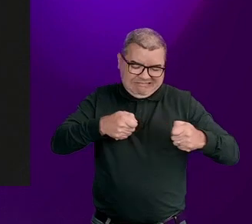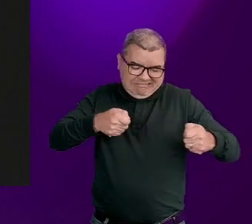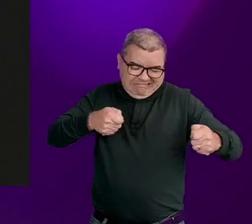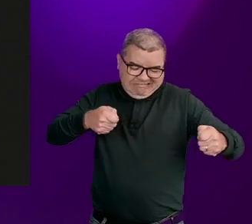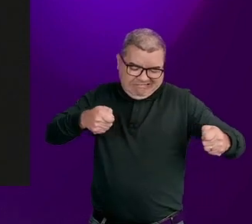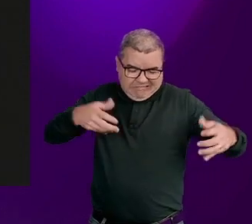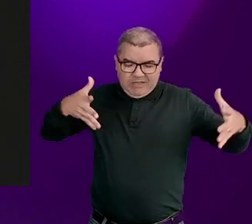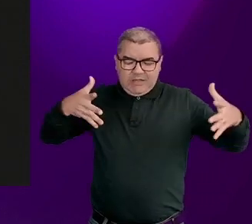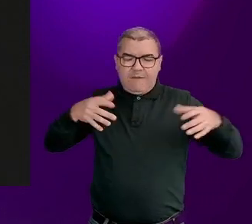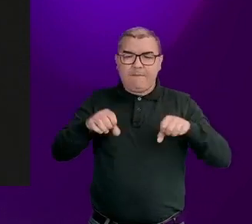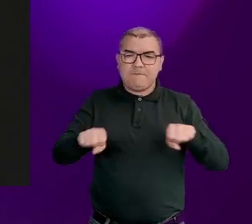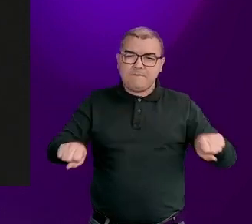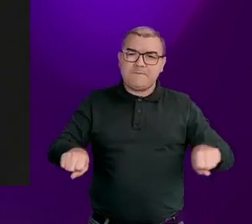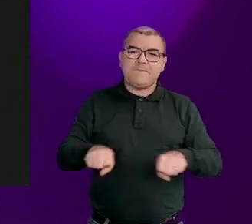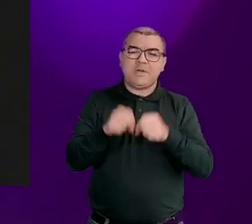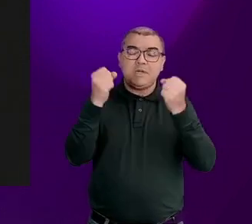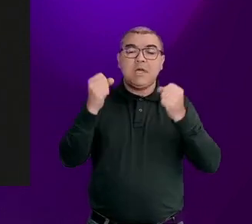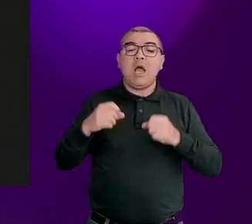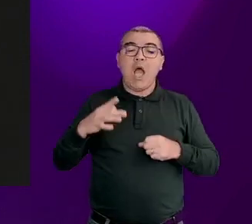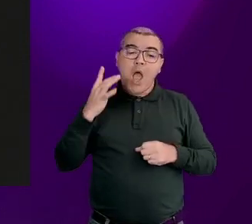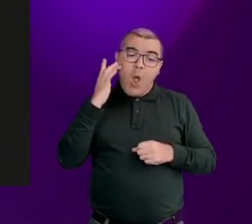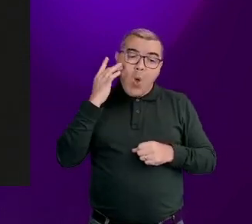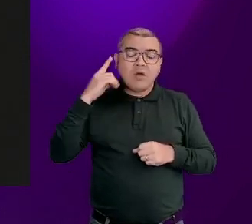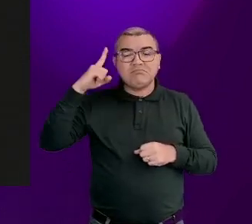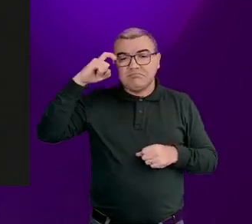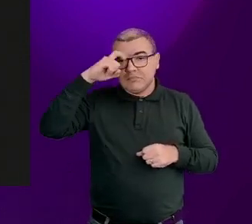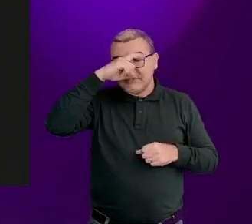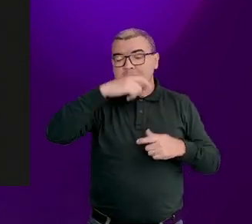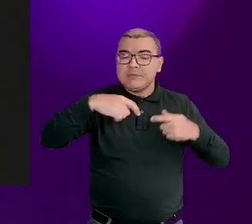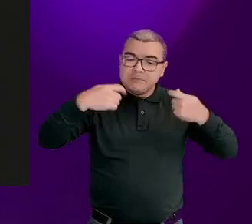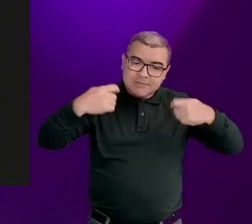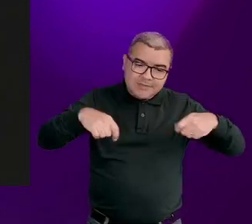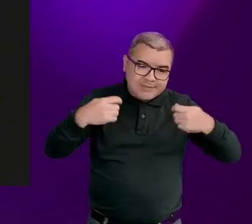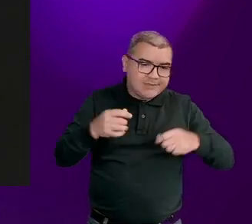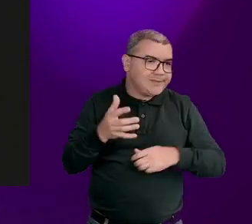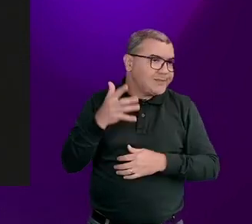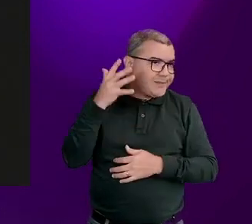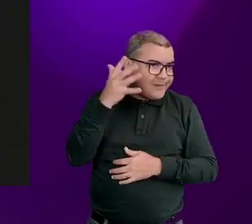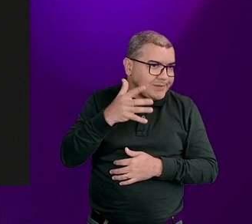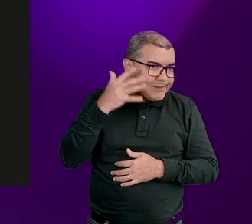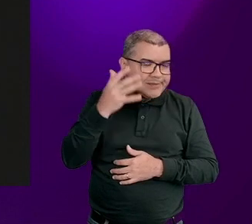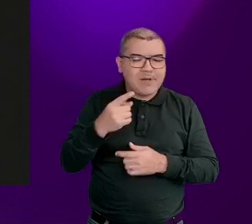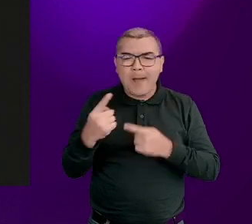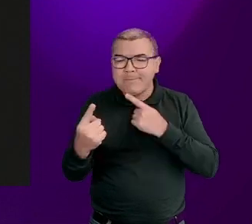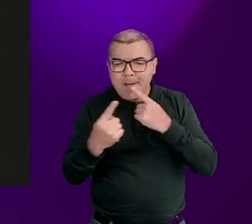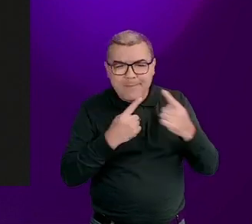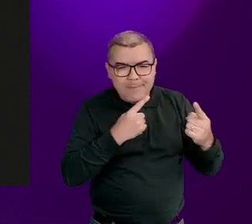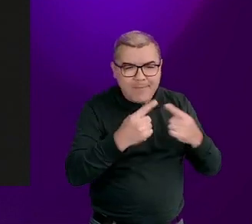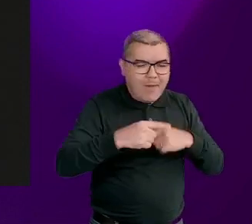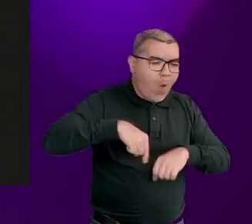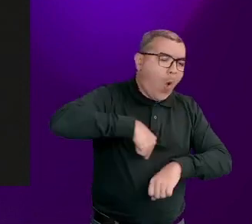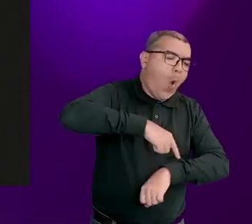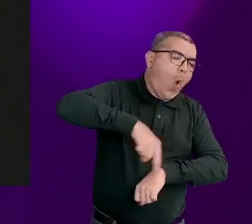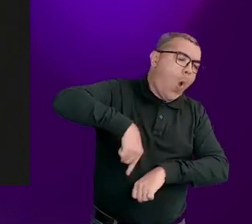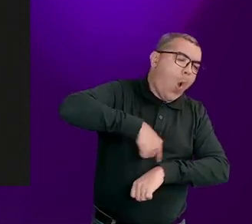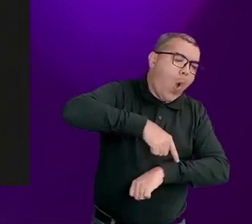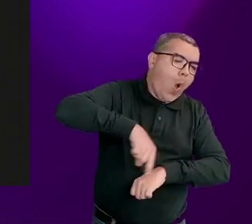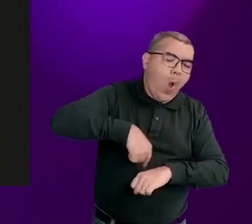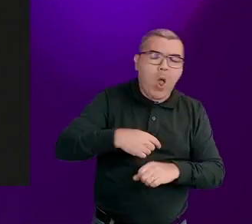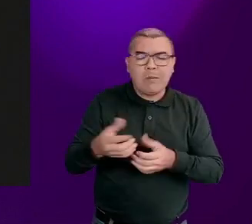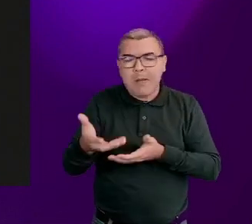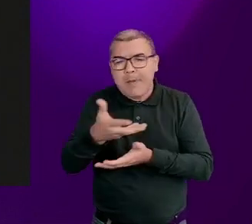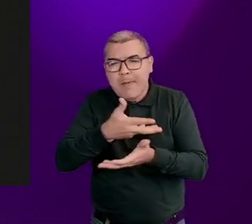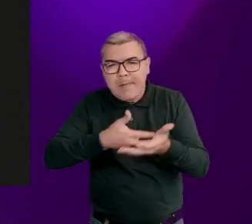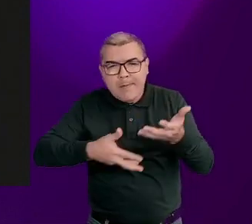né? Mas é uma fórmula difícil. Eu acho que isso precisaria de horas e horas de reflexão com gente que conhece